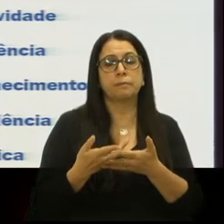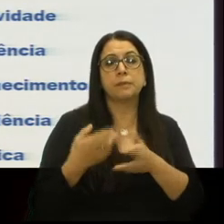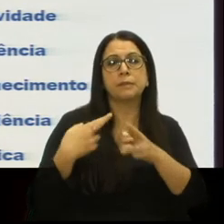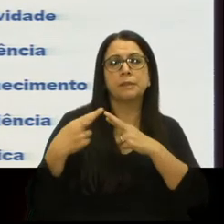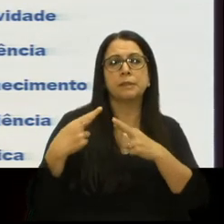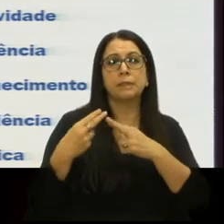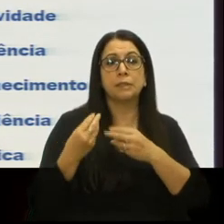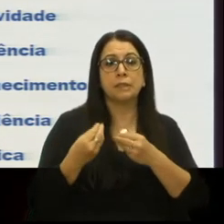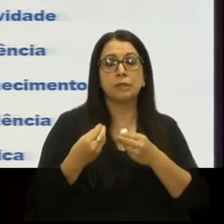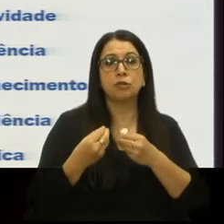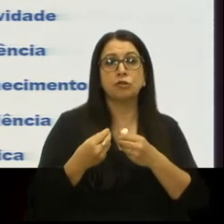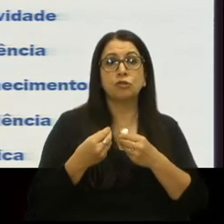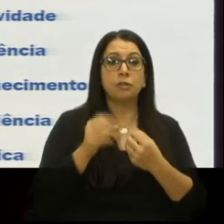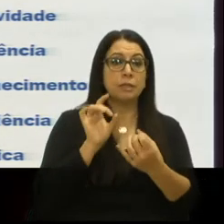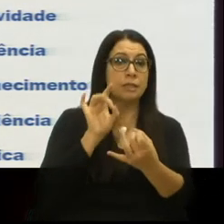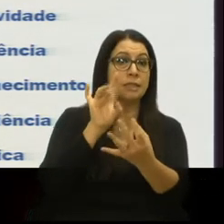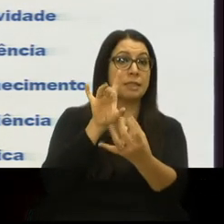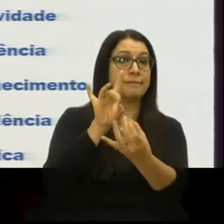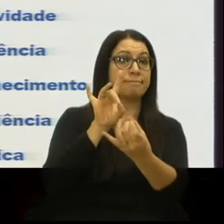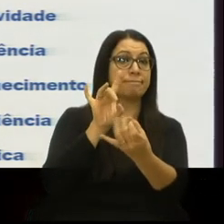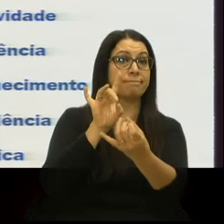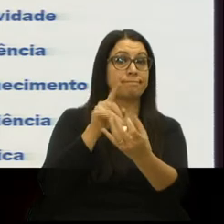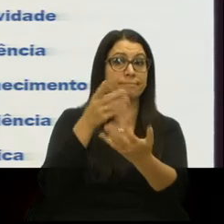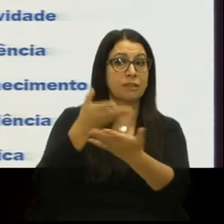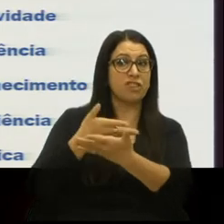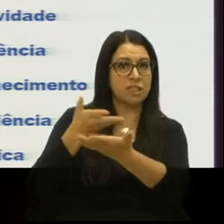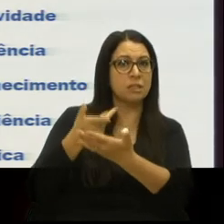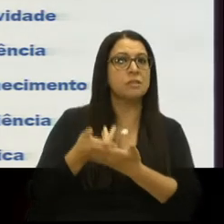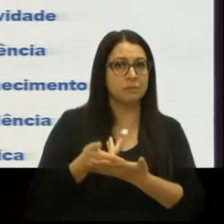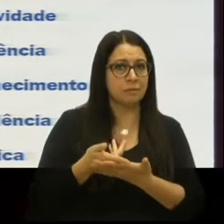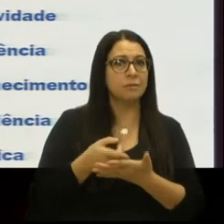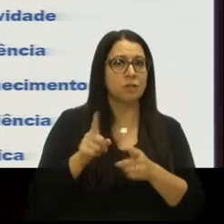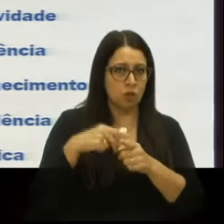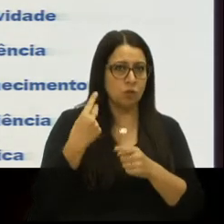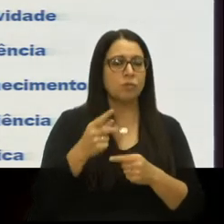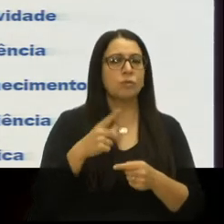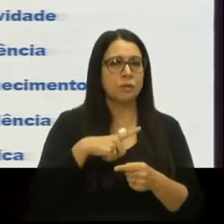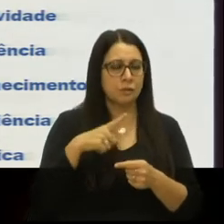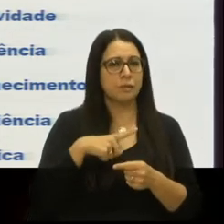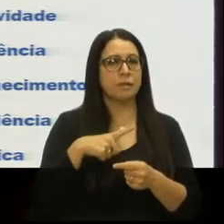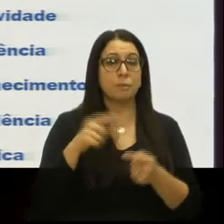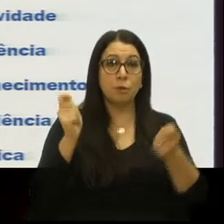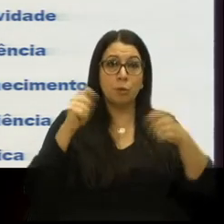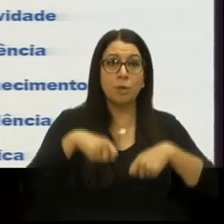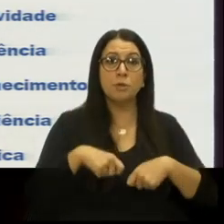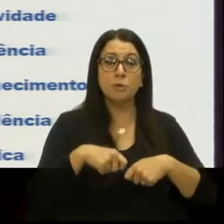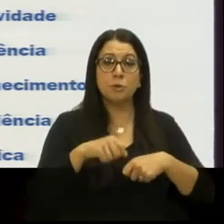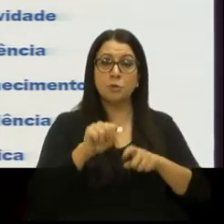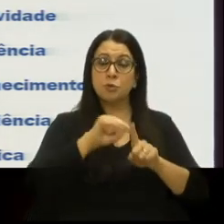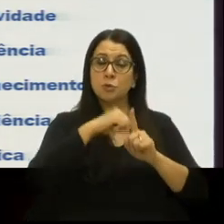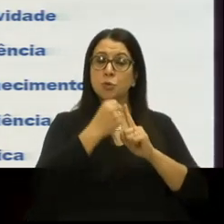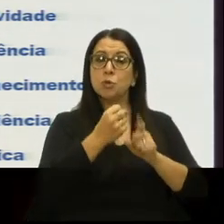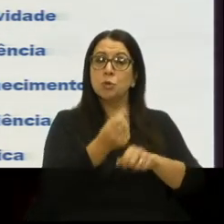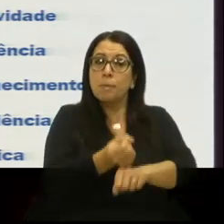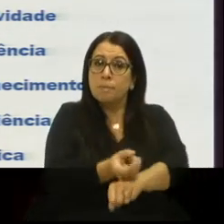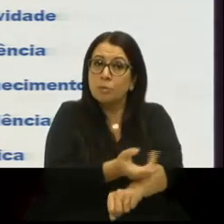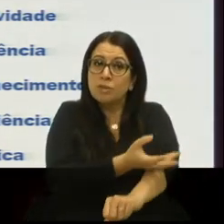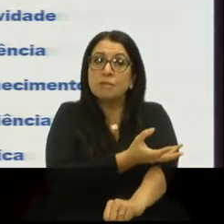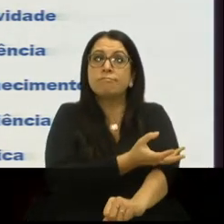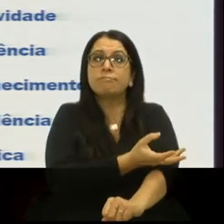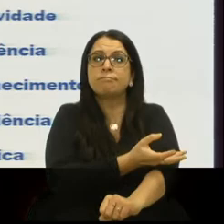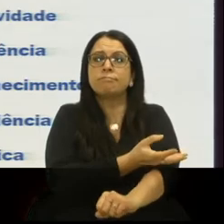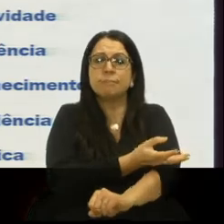dar e receber feedback, né? E nós temos as competências socioemocionais, que elas